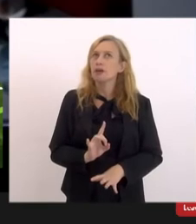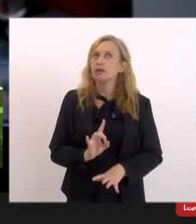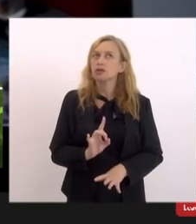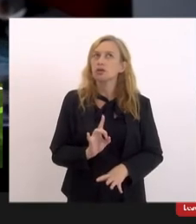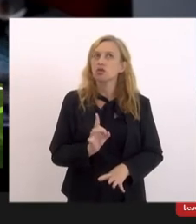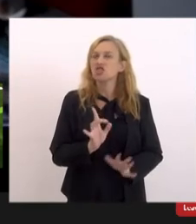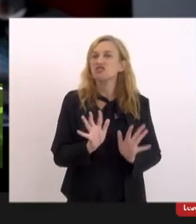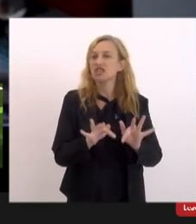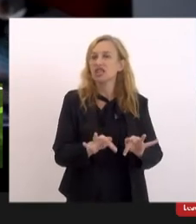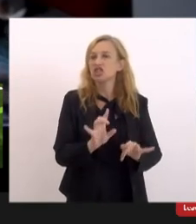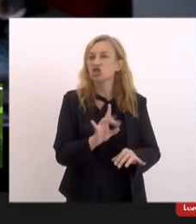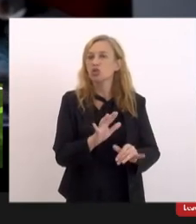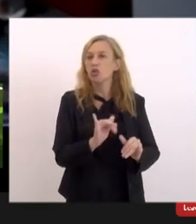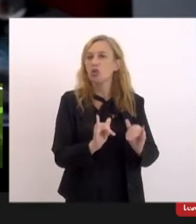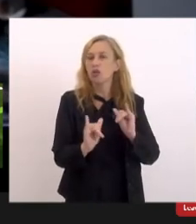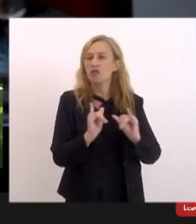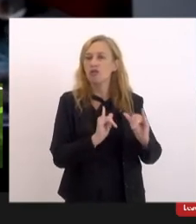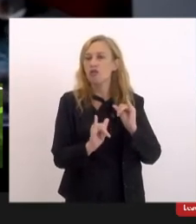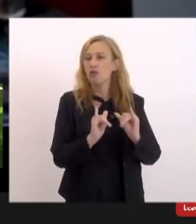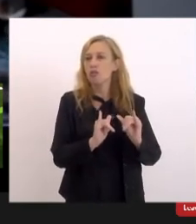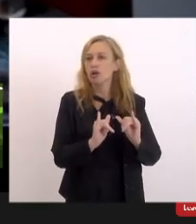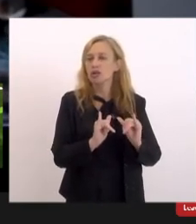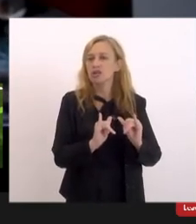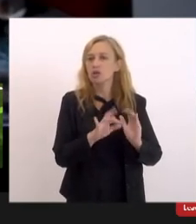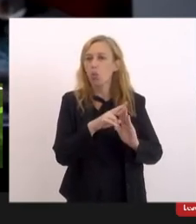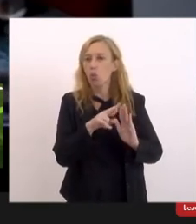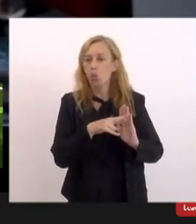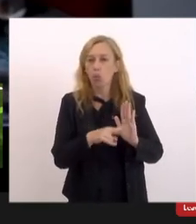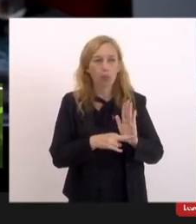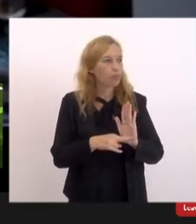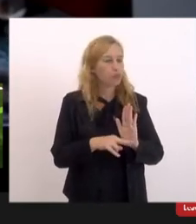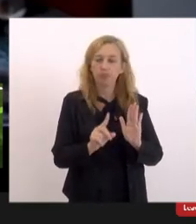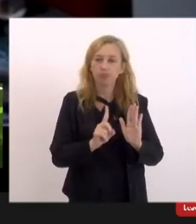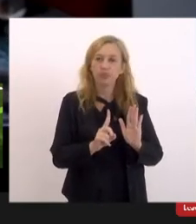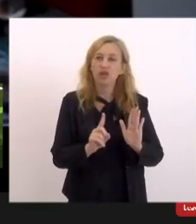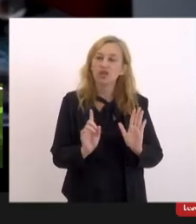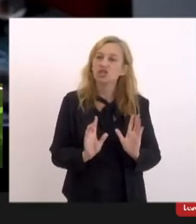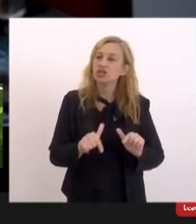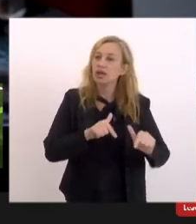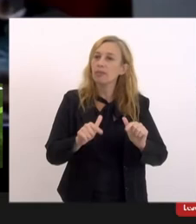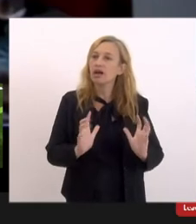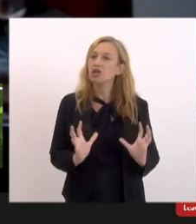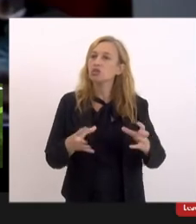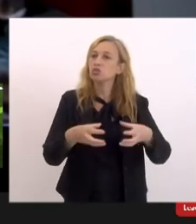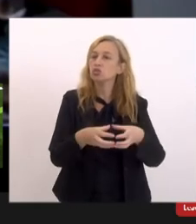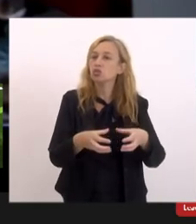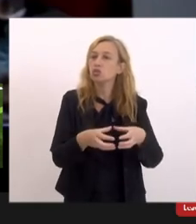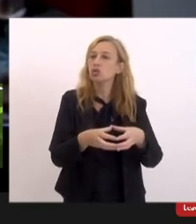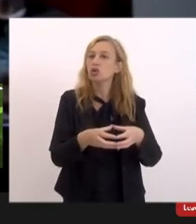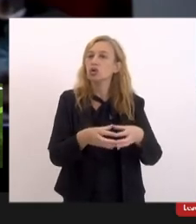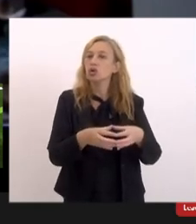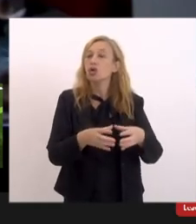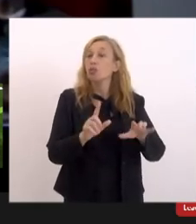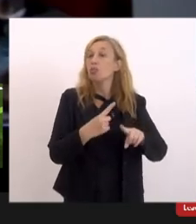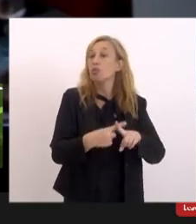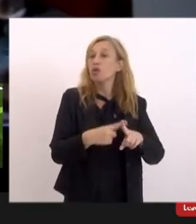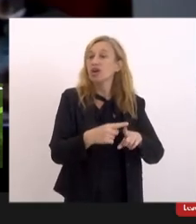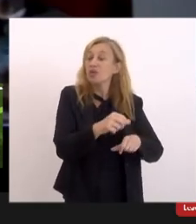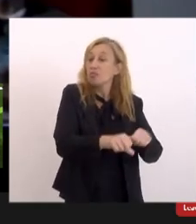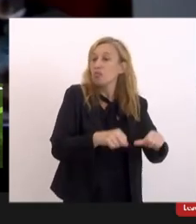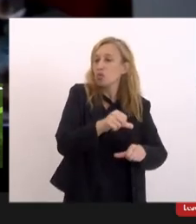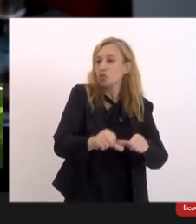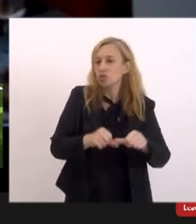ela não se finda com a publicação de um normativo, a gente trabalha junto todo, porque o cenário muda e o cenário também